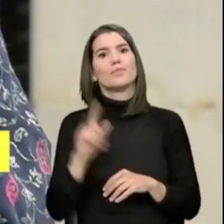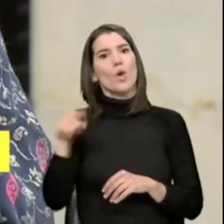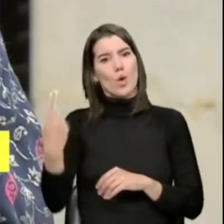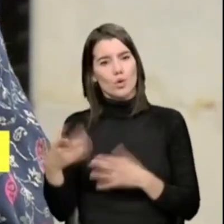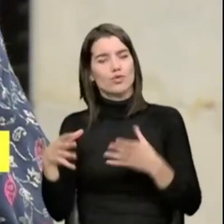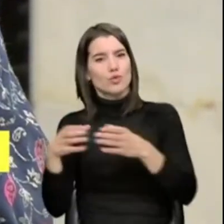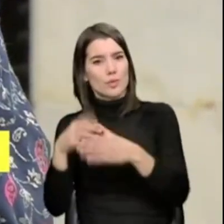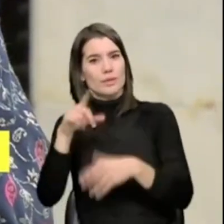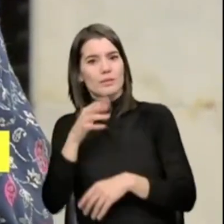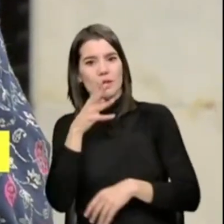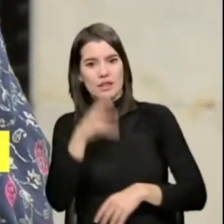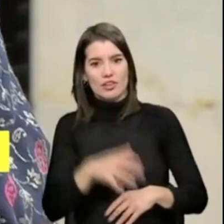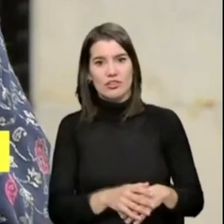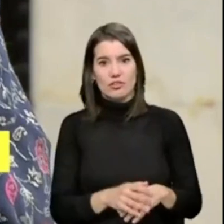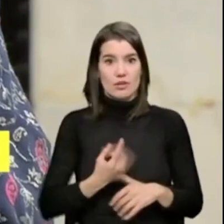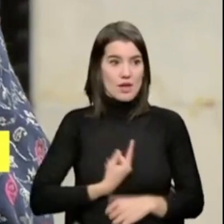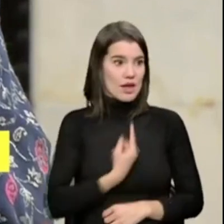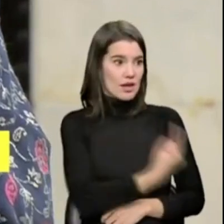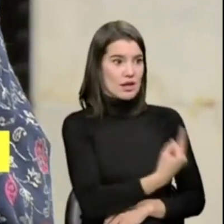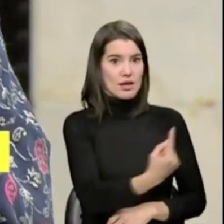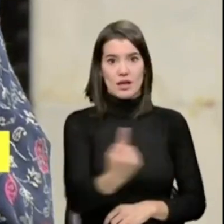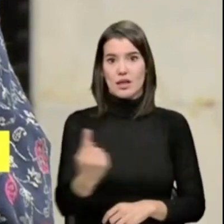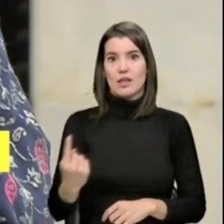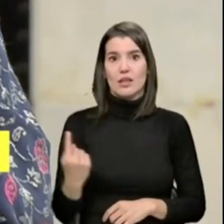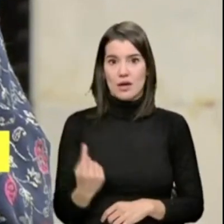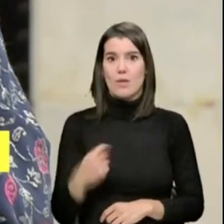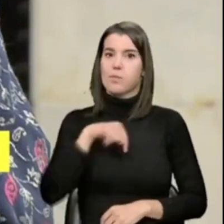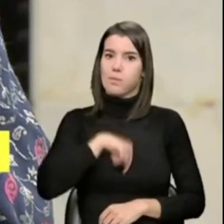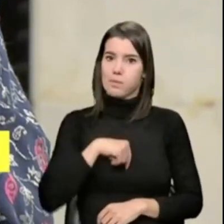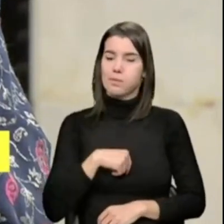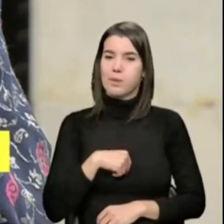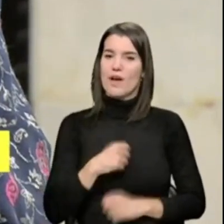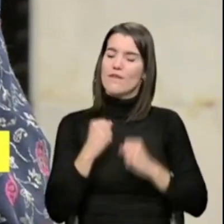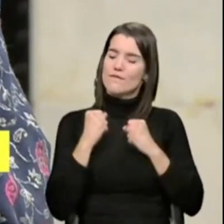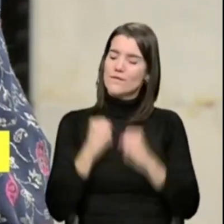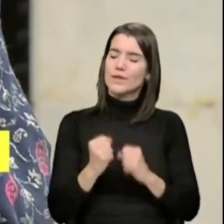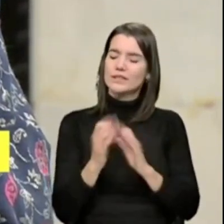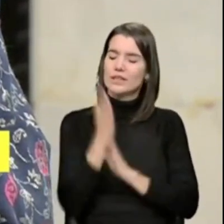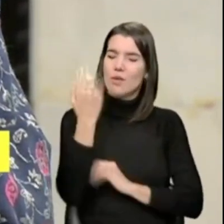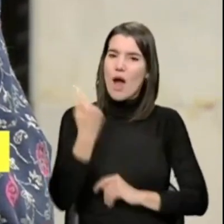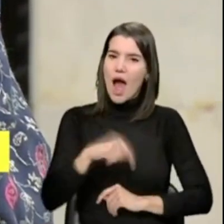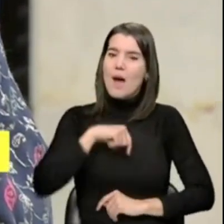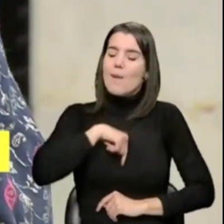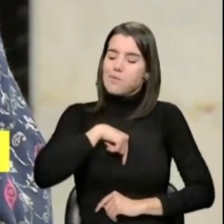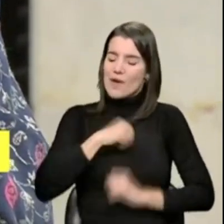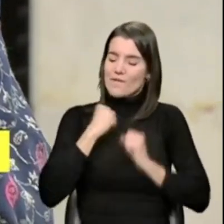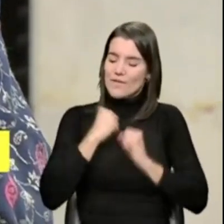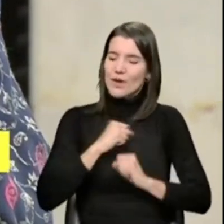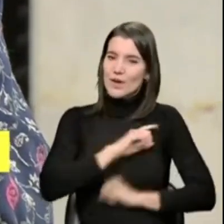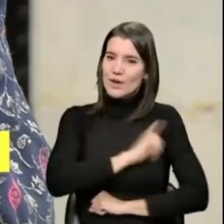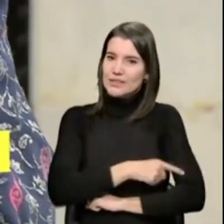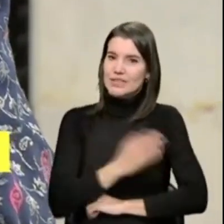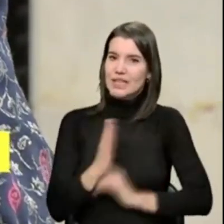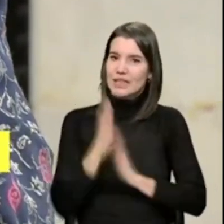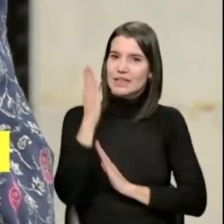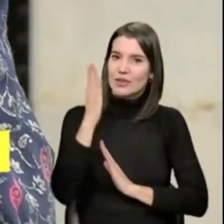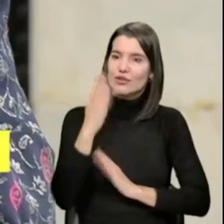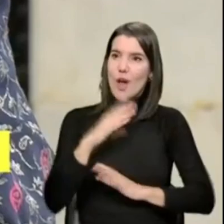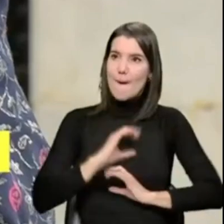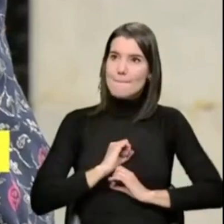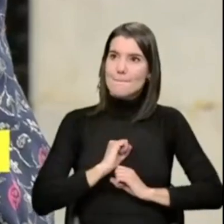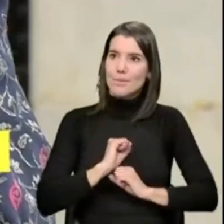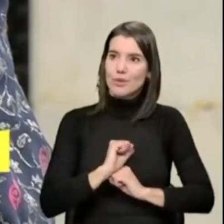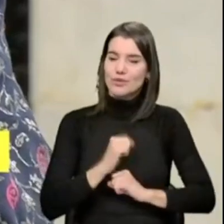dizem que em cada um de nós existe sempre uma força divina. Força divina é essa que nos leva, de uma ou de outra maneira,